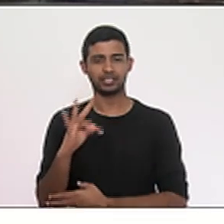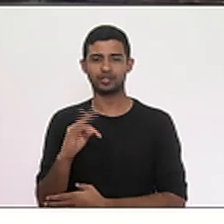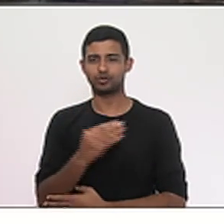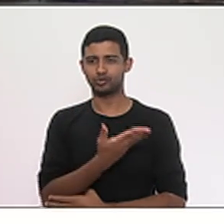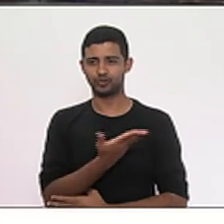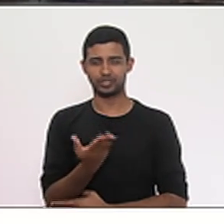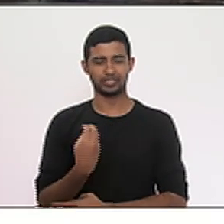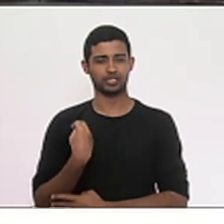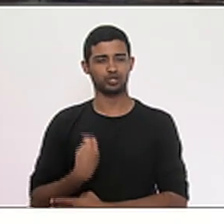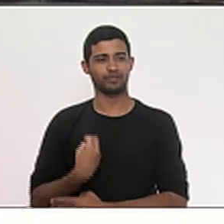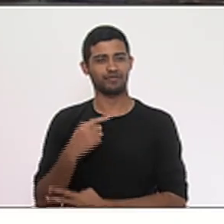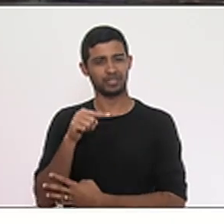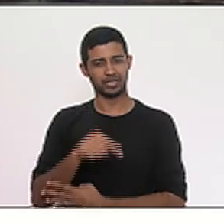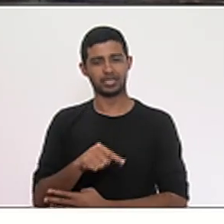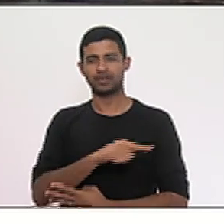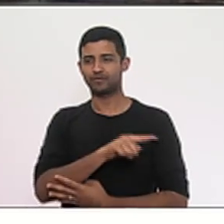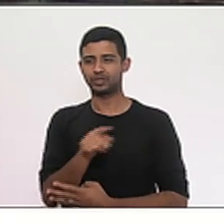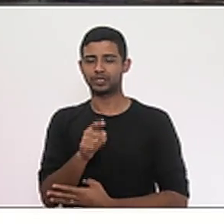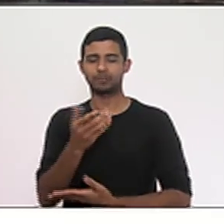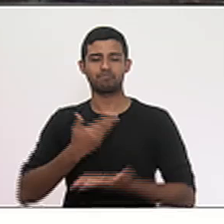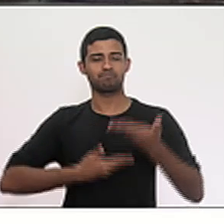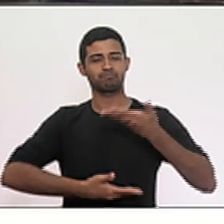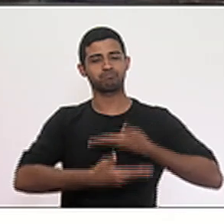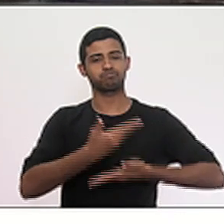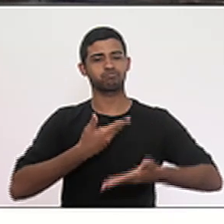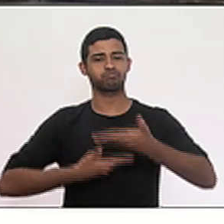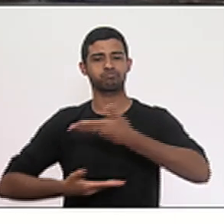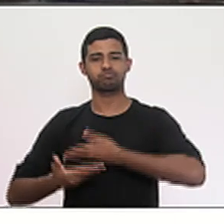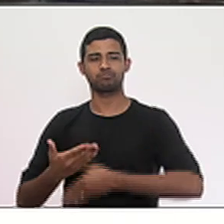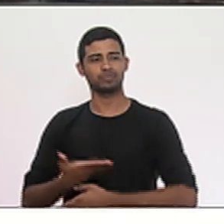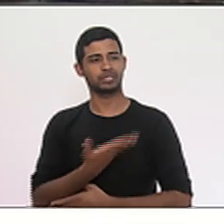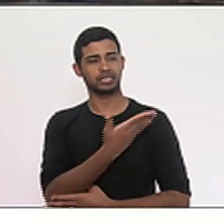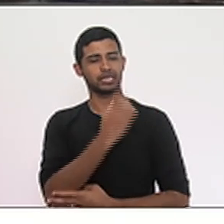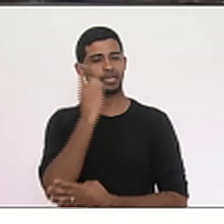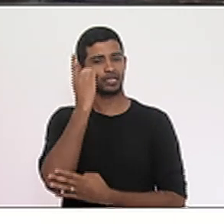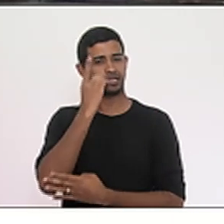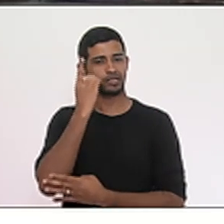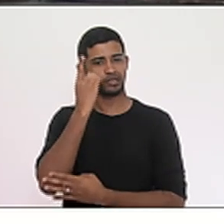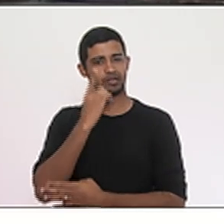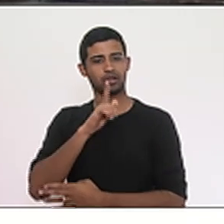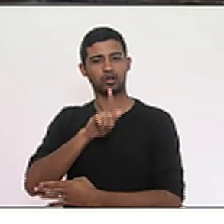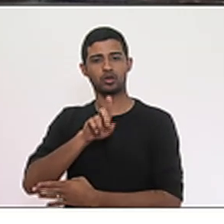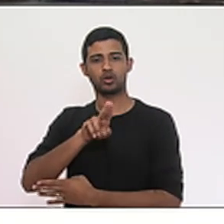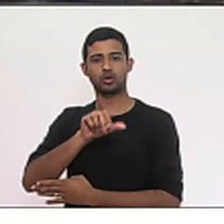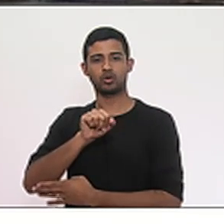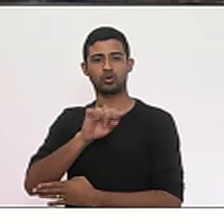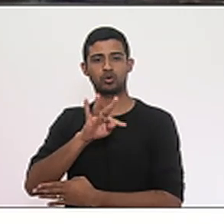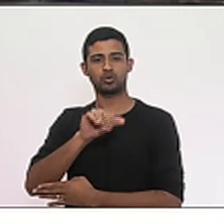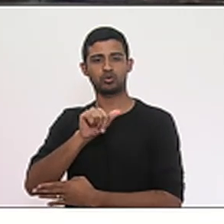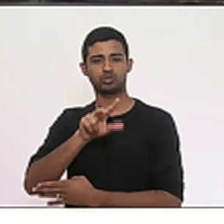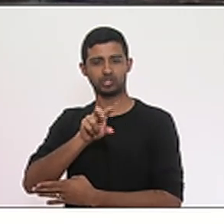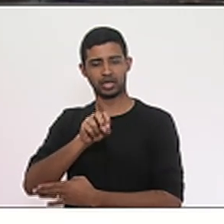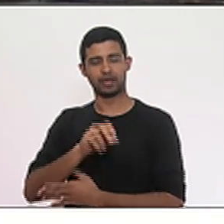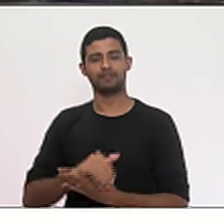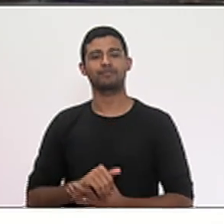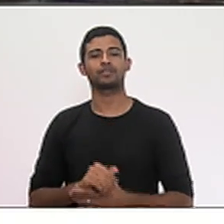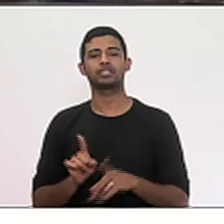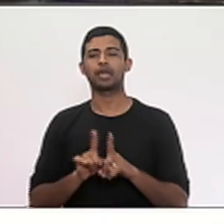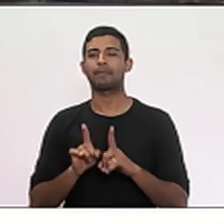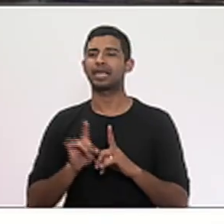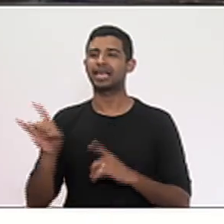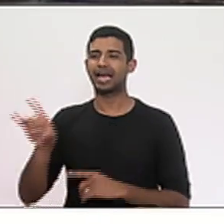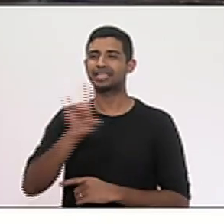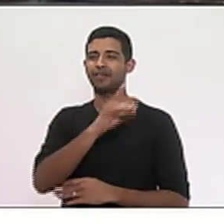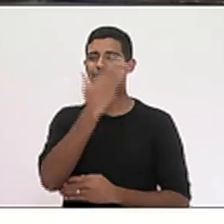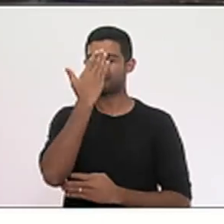aqui essa colaboração do deputado Smith aqui, Gustavo Smith, e a todos aqui. Muito